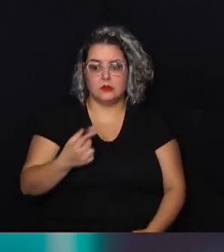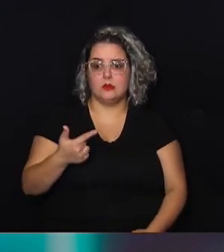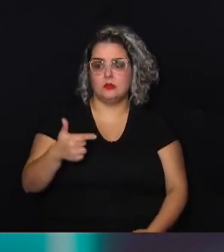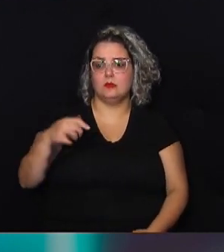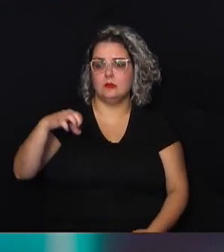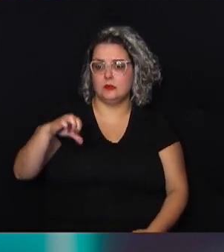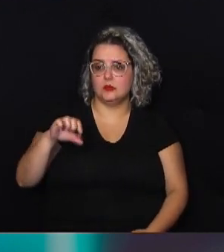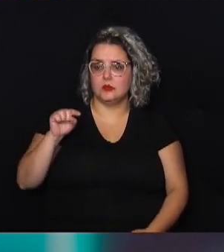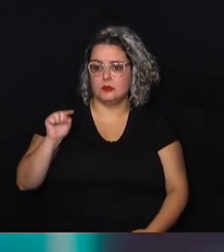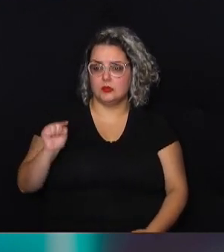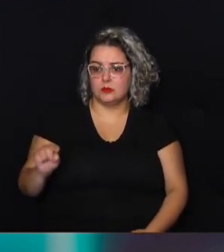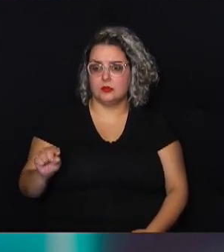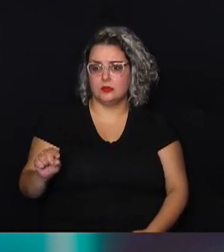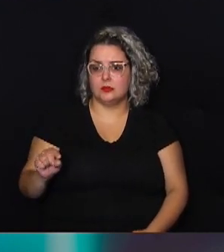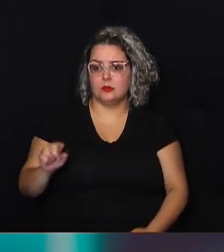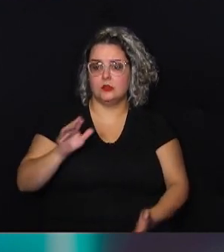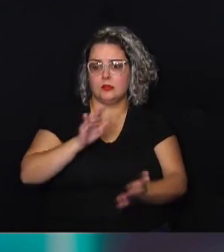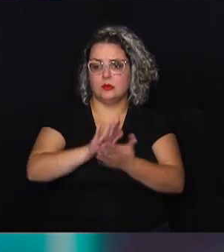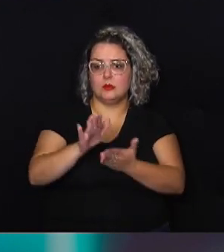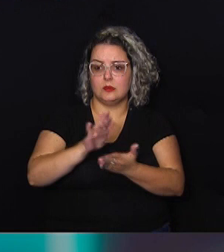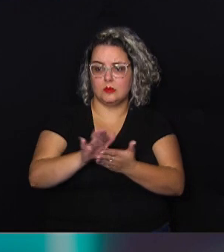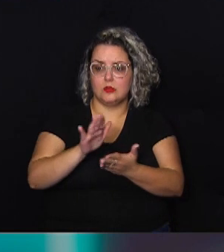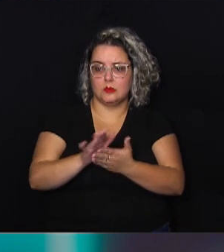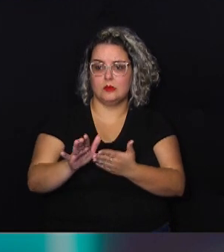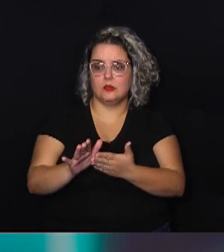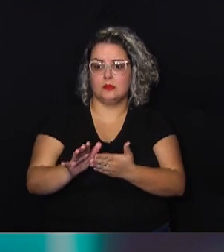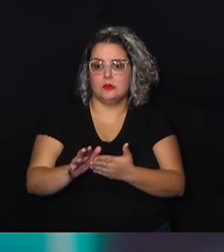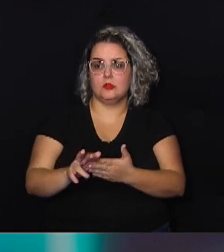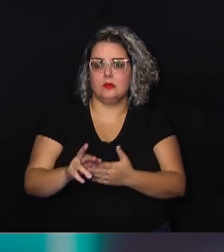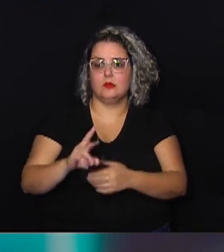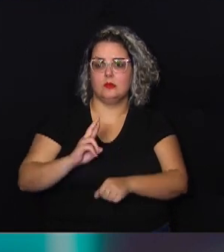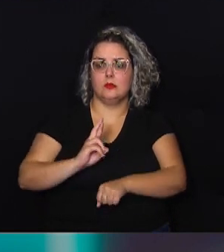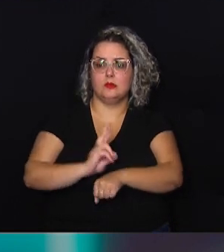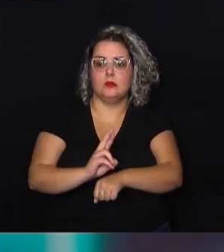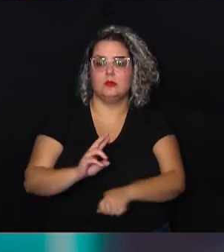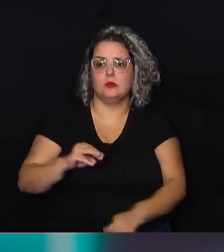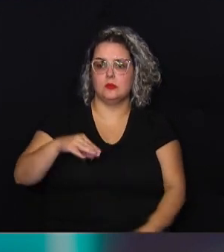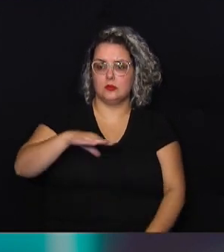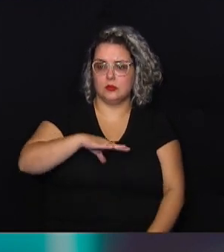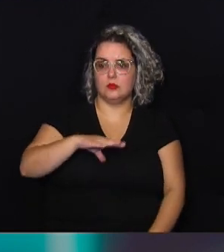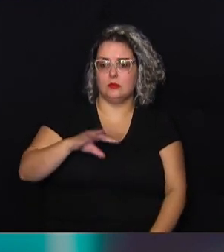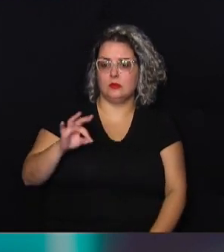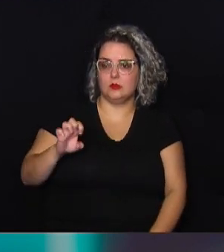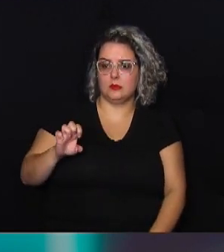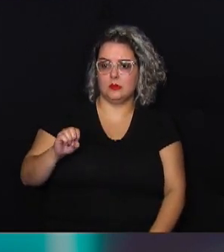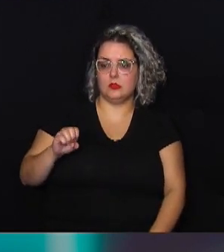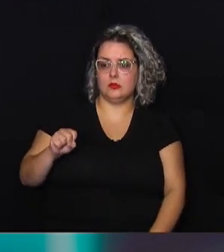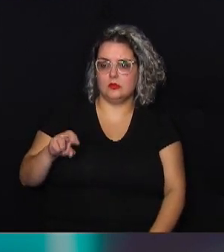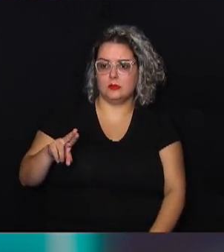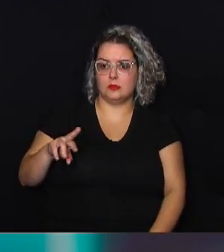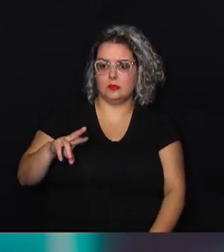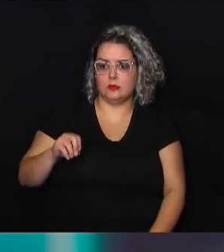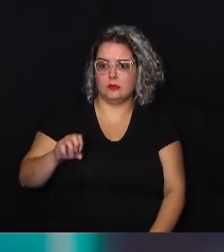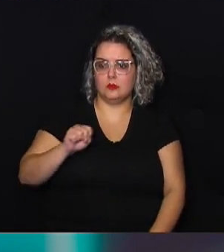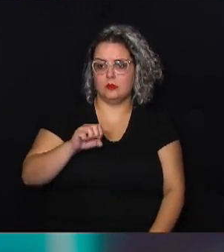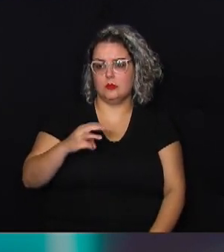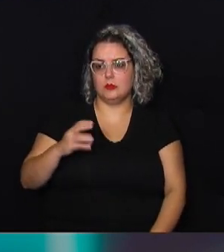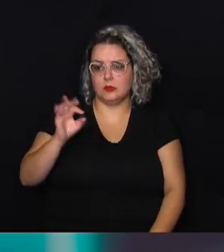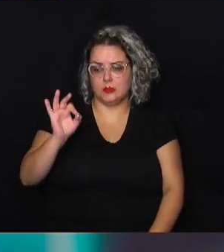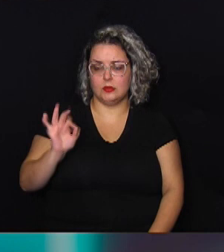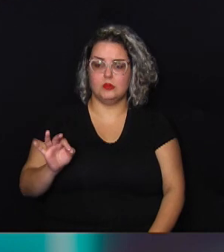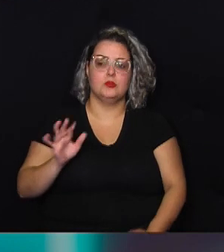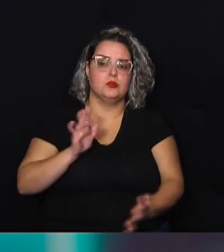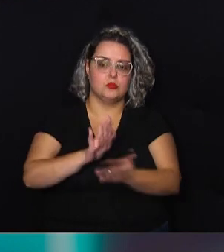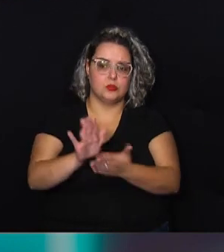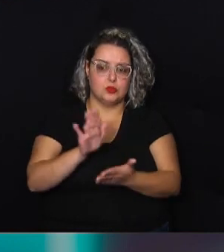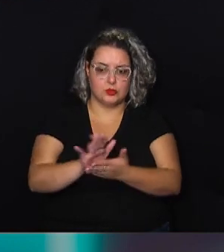490.129.000 são despesas com recurso do município, né, do Tesouro, representando 83% do total de despesas